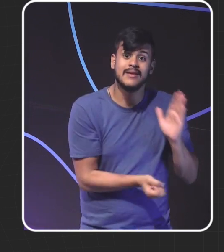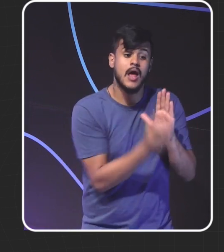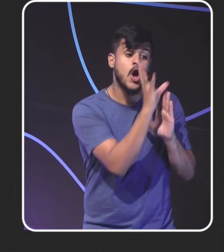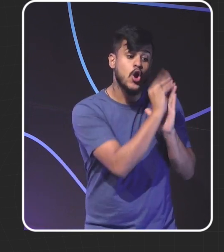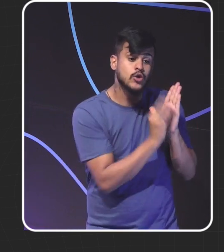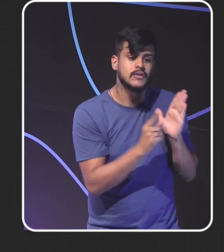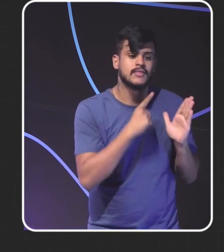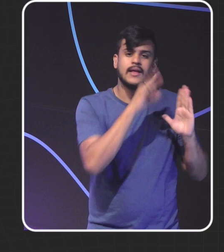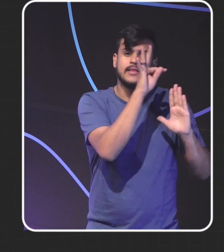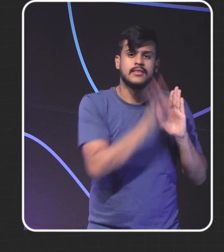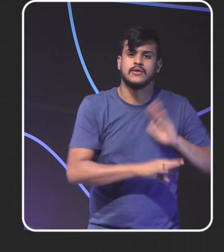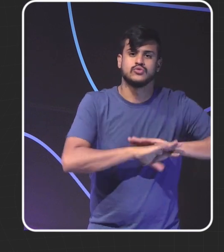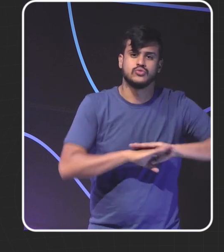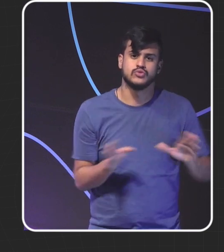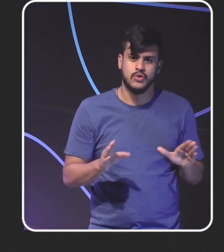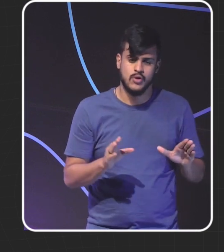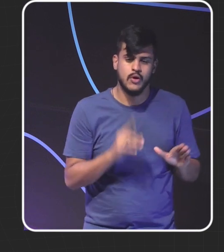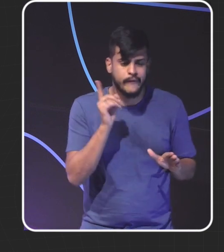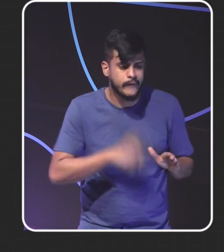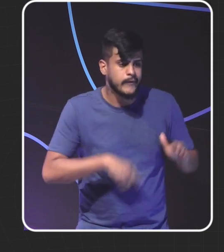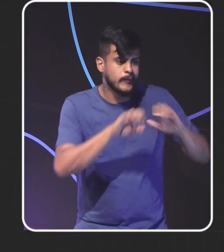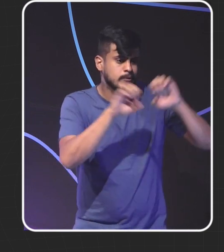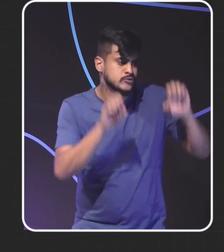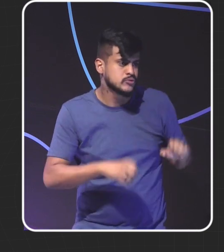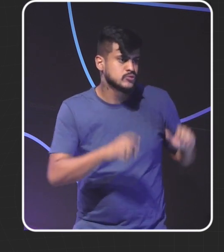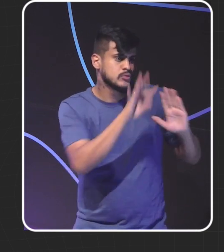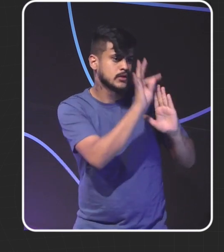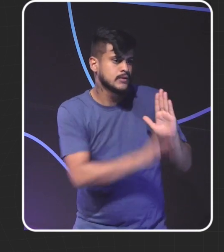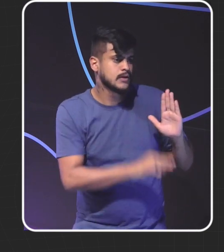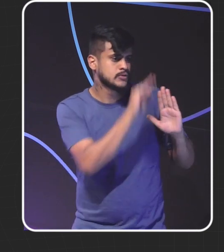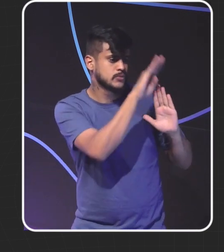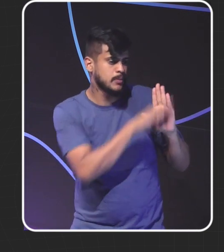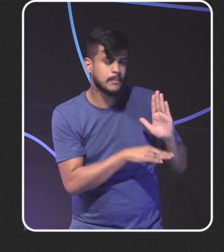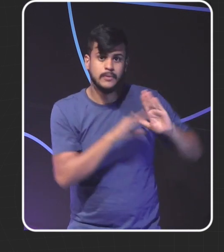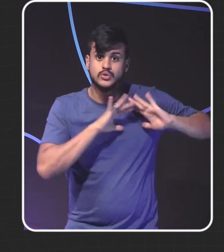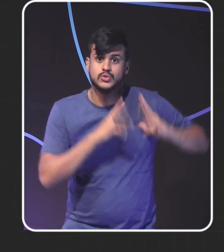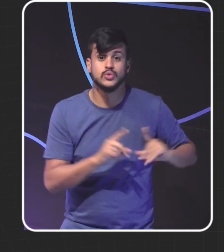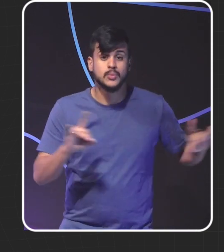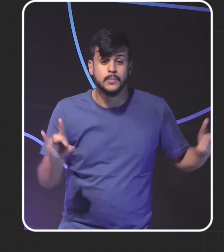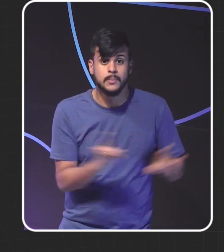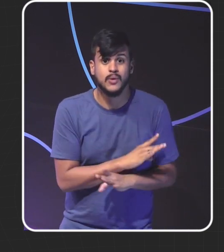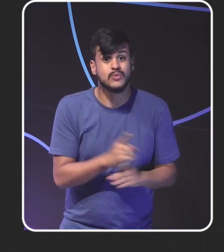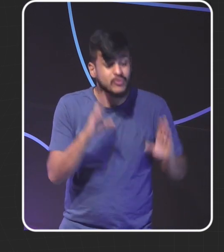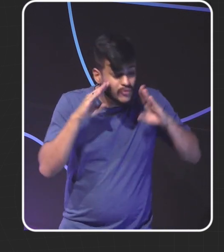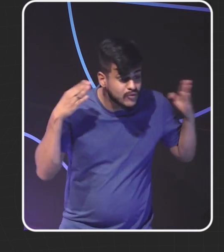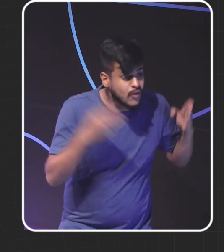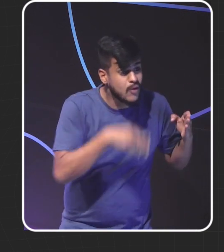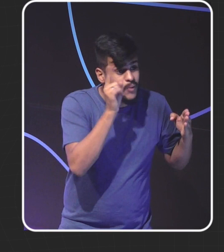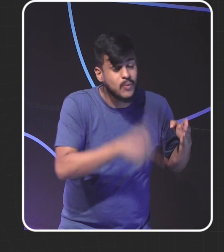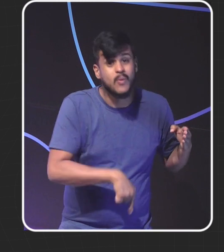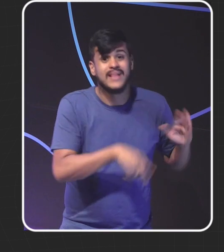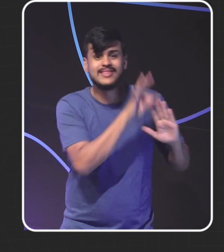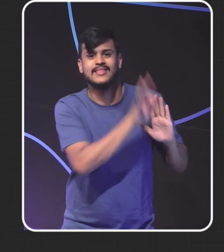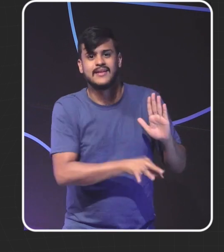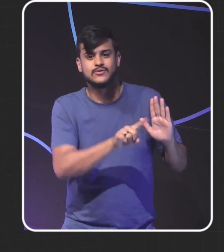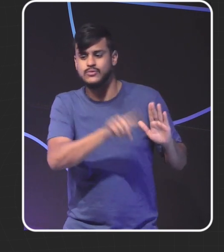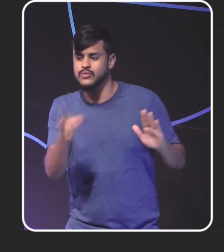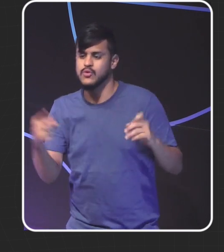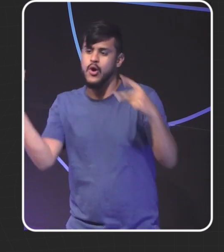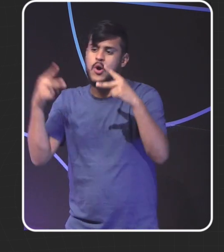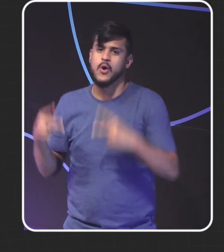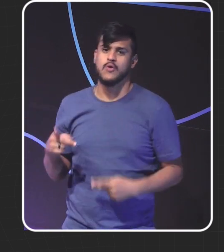com texto, para gerar uma estrutura já de texto, um template mais baseado em texto do que em código. Os códigos eles já